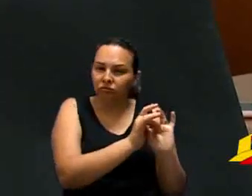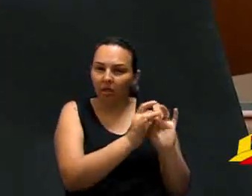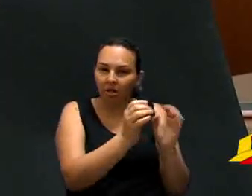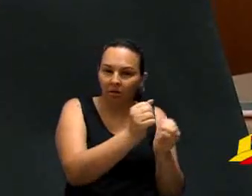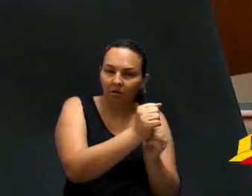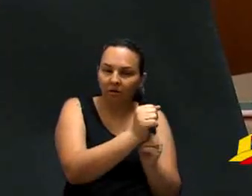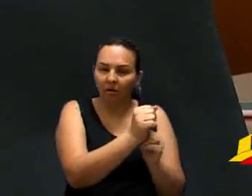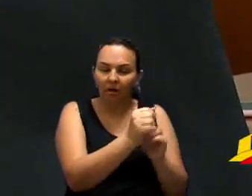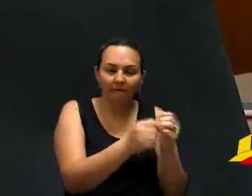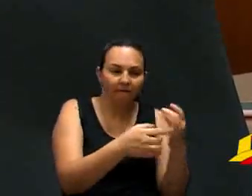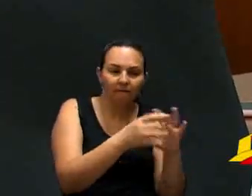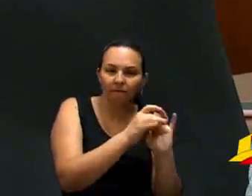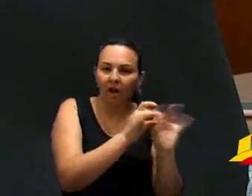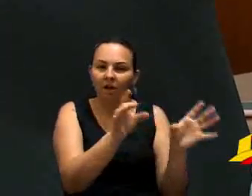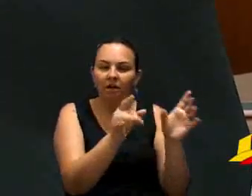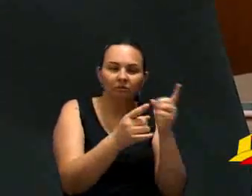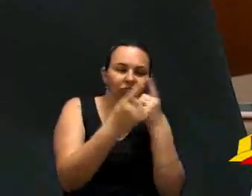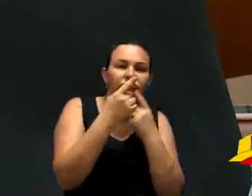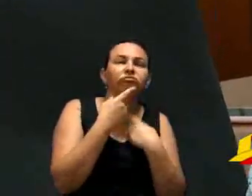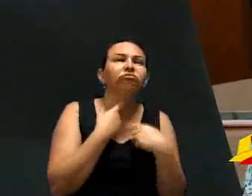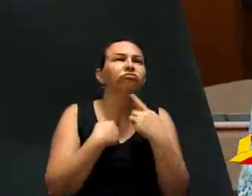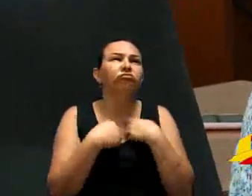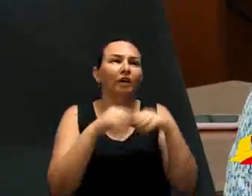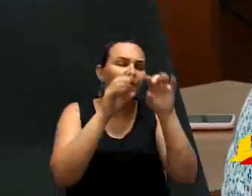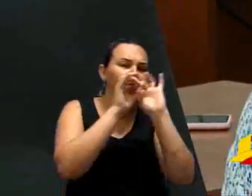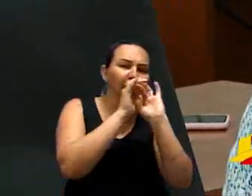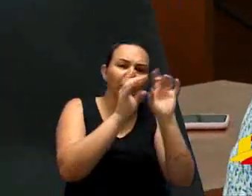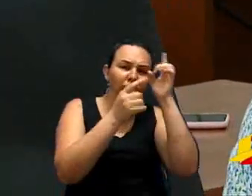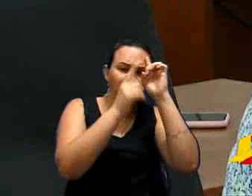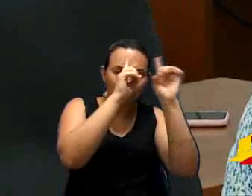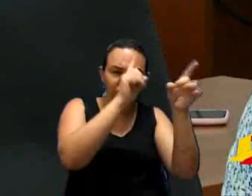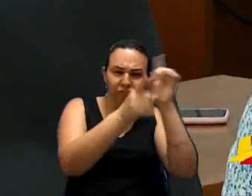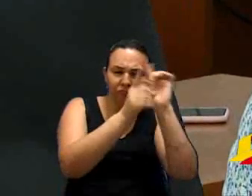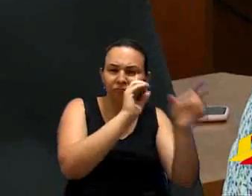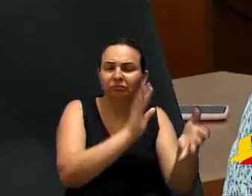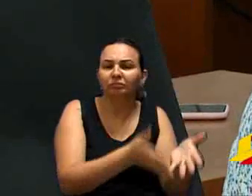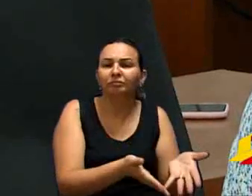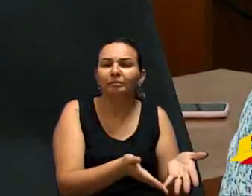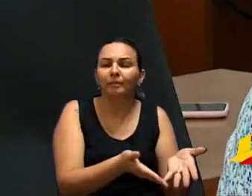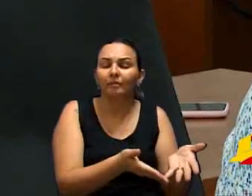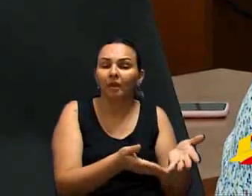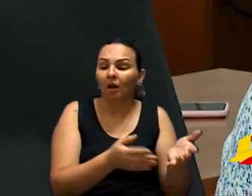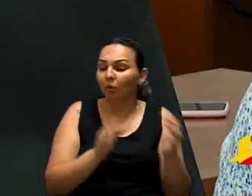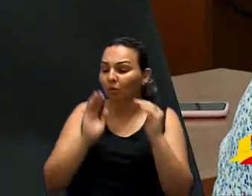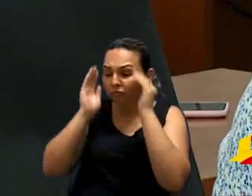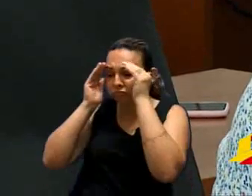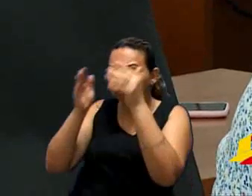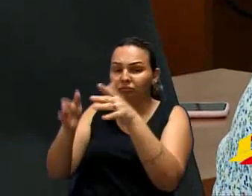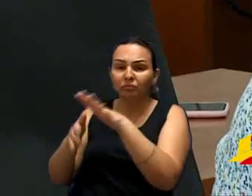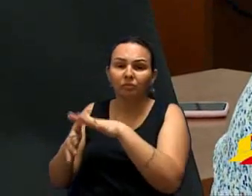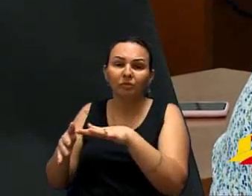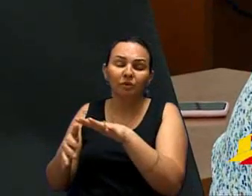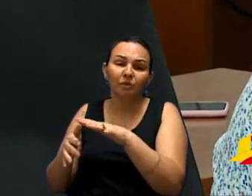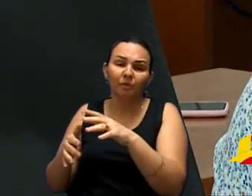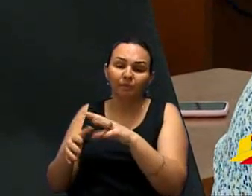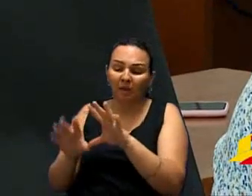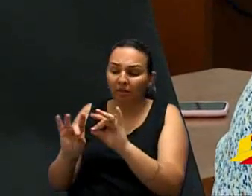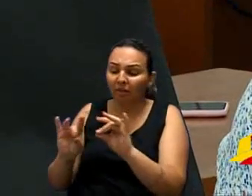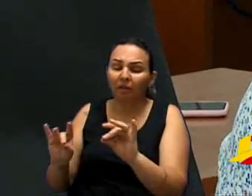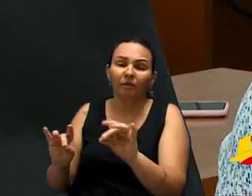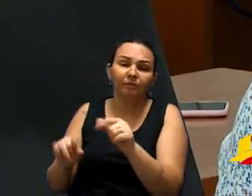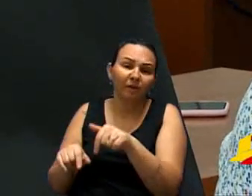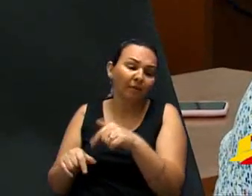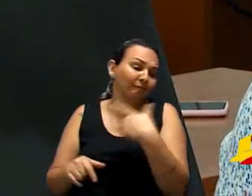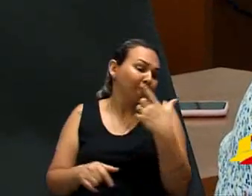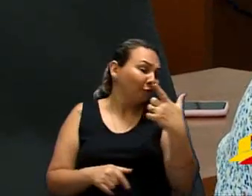eles fazem o que eles querem e depois é com relação a essa pra encerrar a relação a esse manancial com certeza absoluta se não houver realmente uma